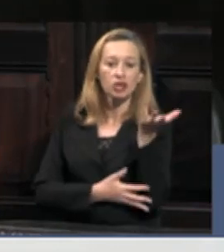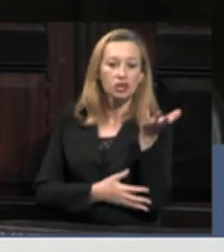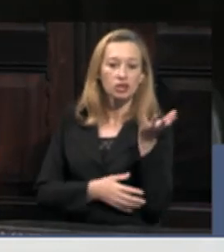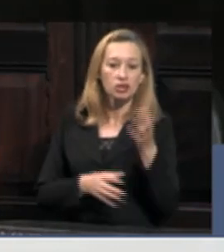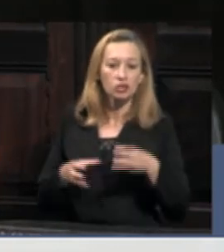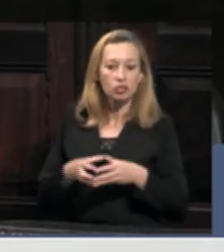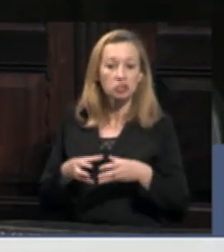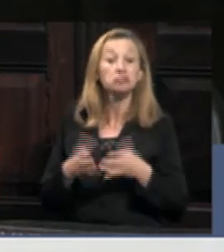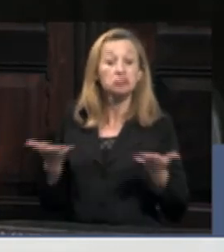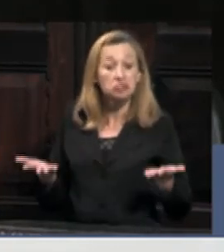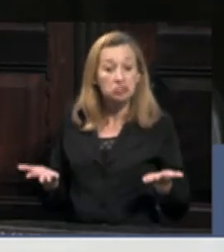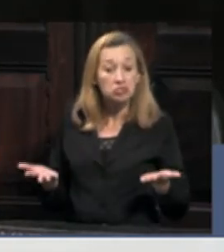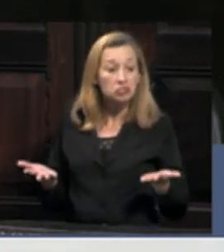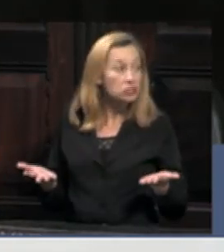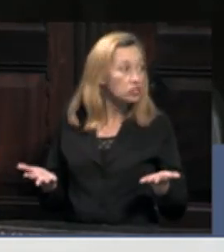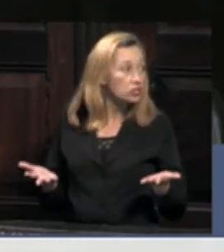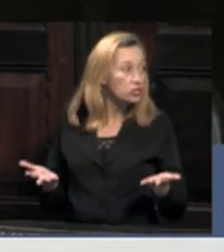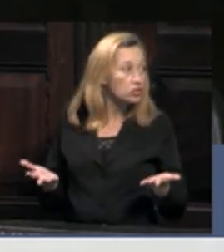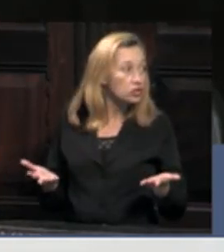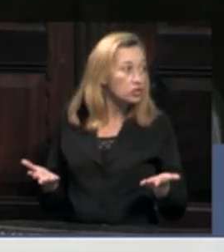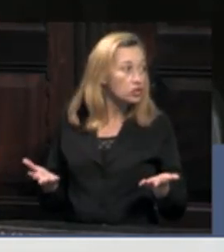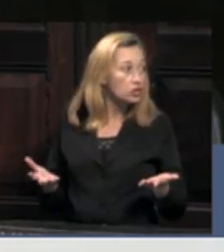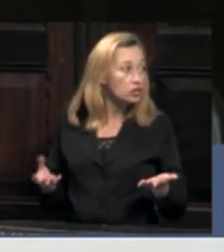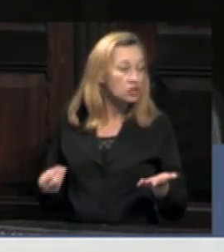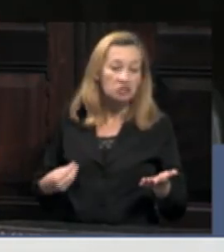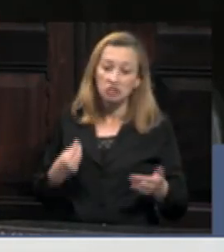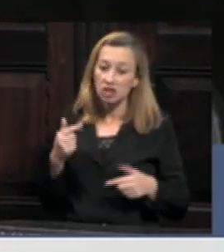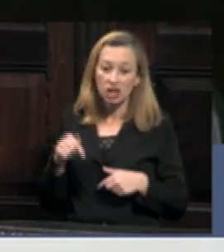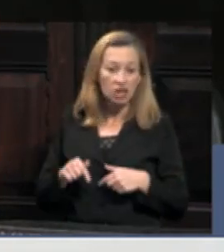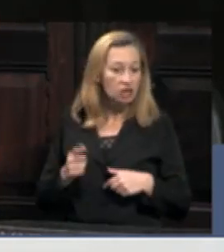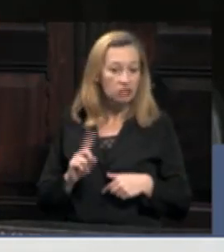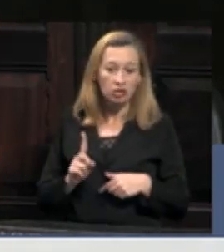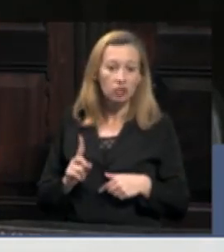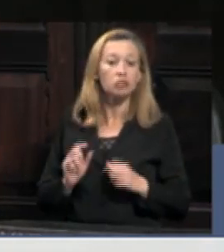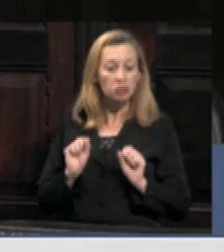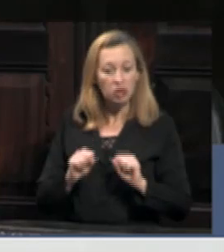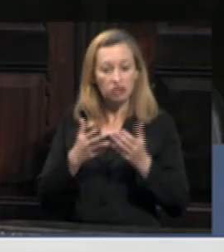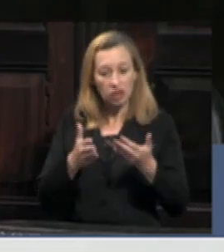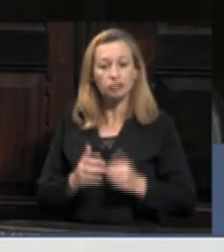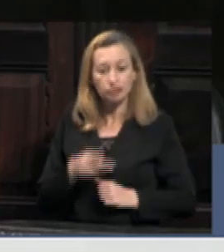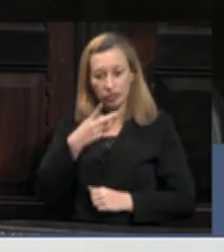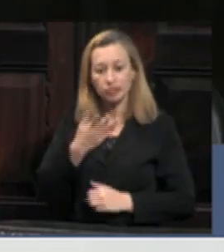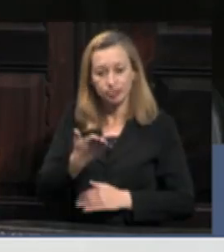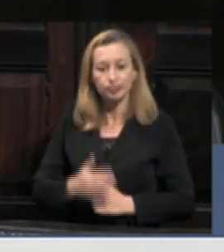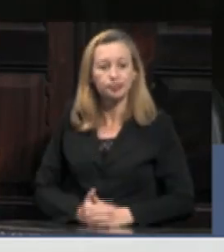Comissão de Meio Ambiente, não está aqui. Não está previsto, mas o presidente defere pedido de Vossa Excelência.